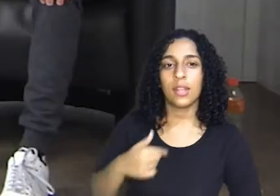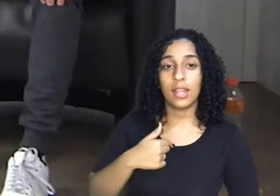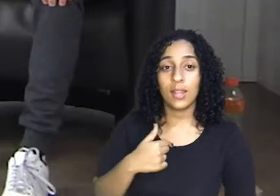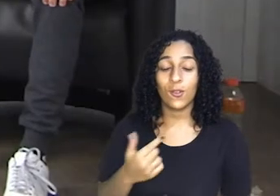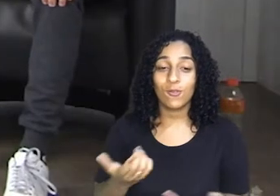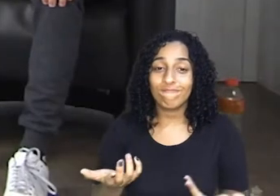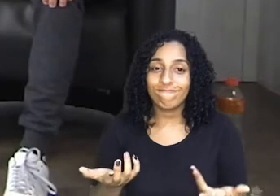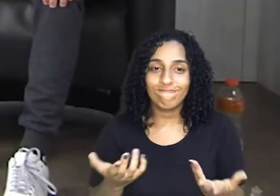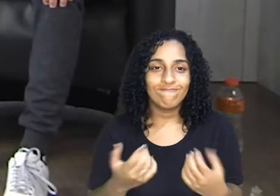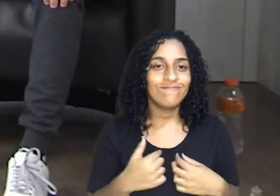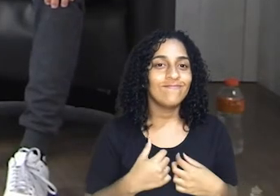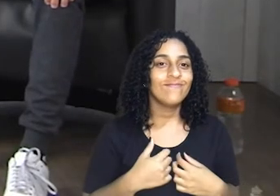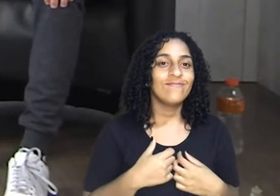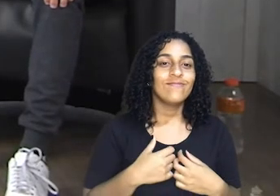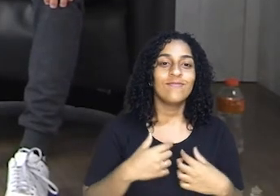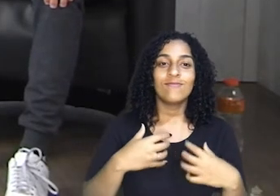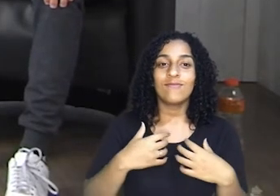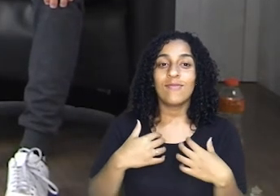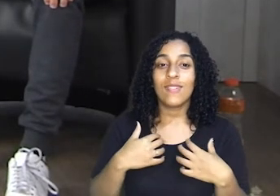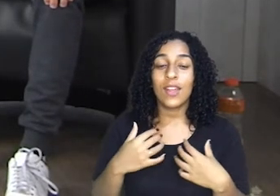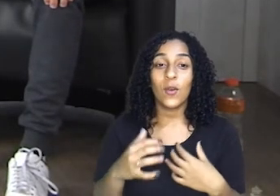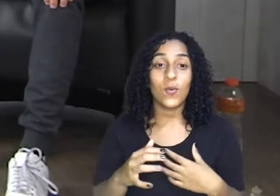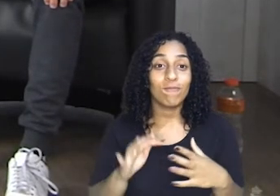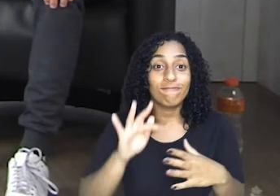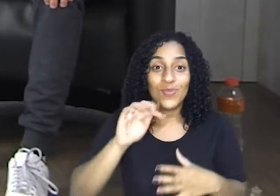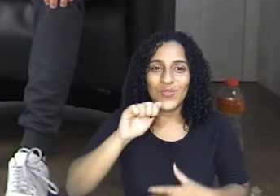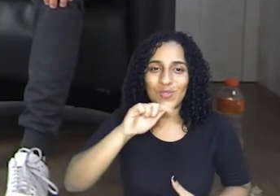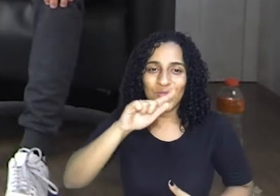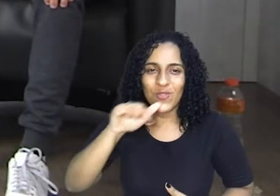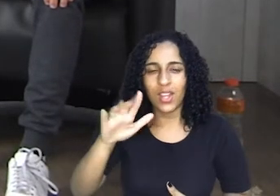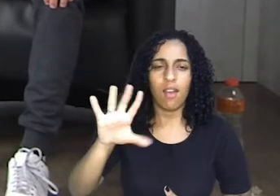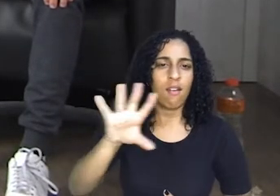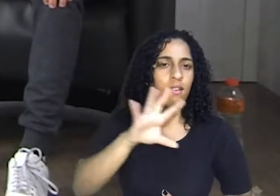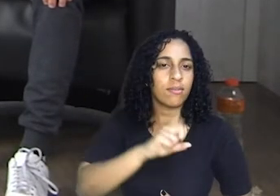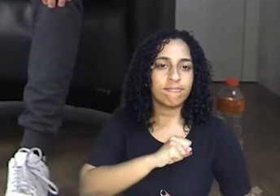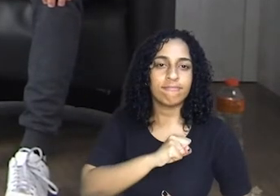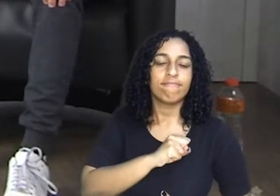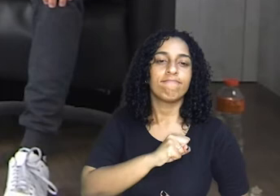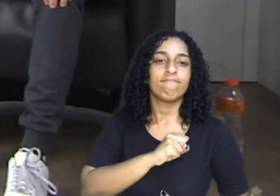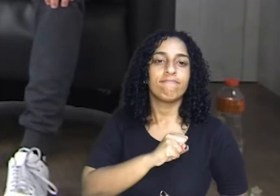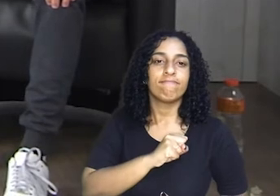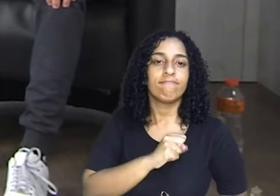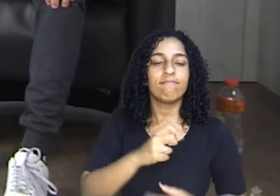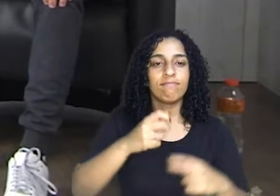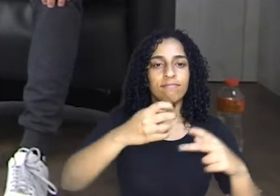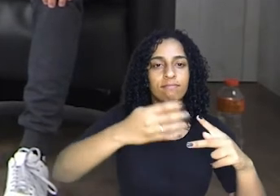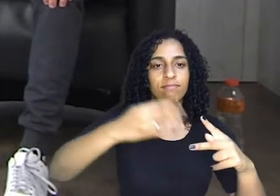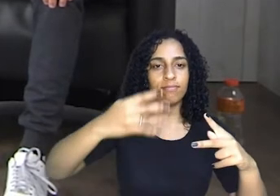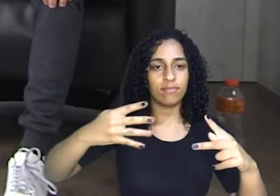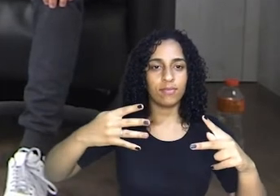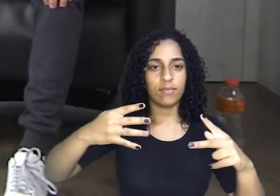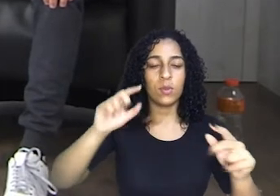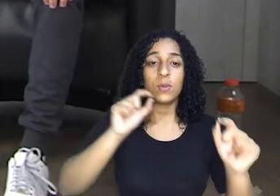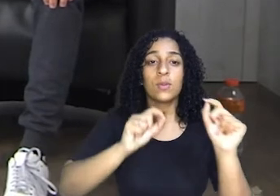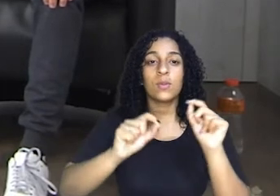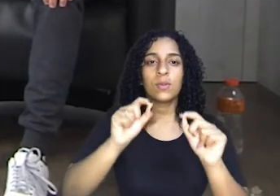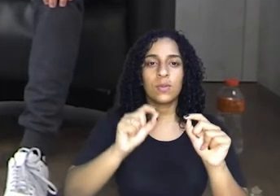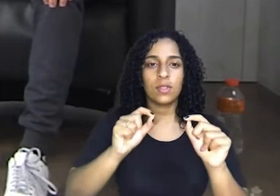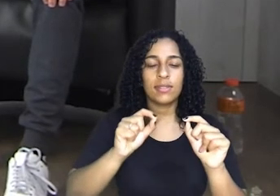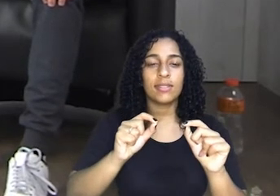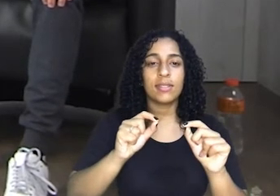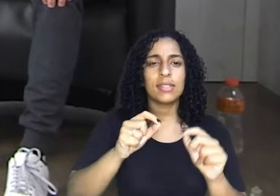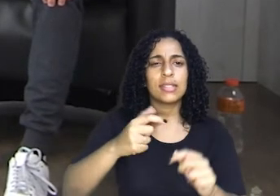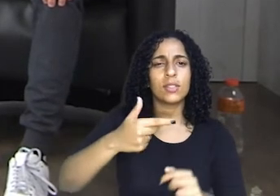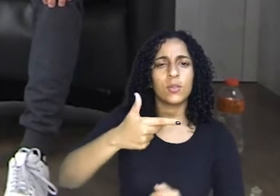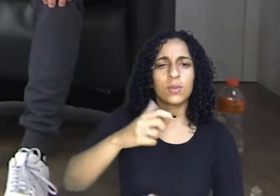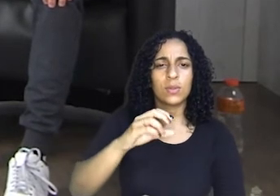então né eu sou assim uma eu sou uma fã número 1 do portal do Bicentenário né E quê que é proposta dele